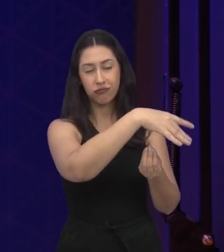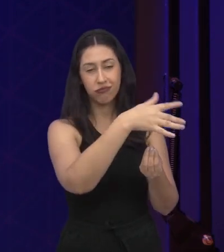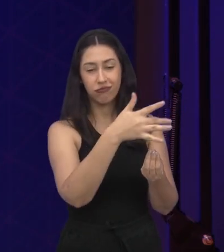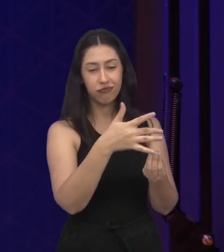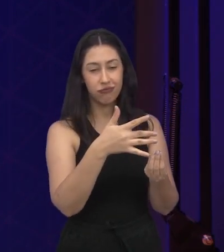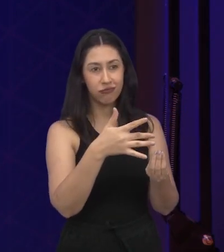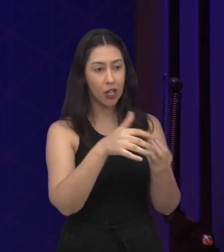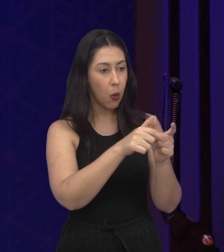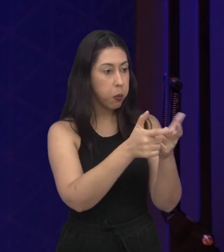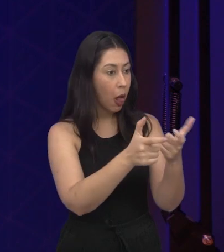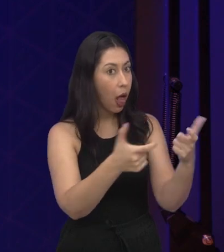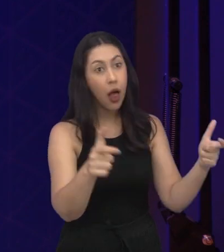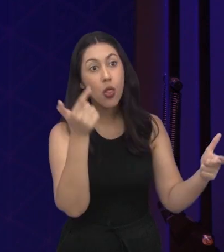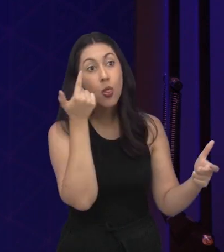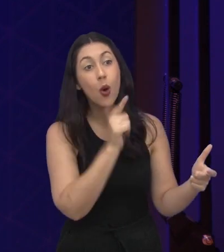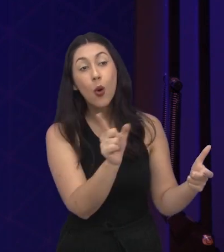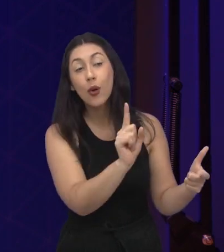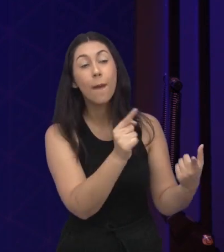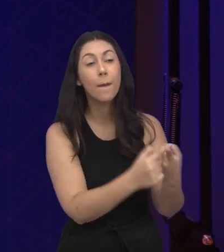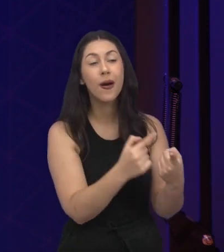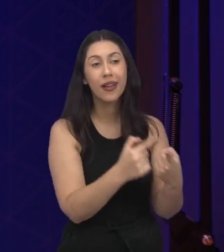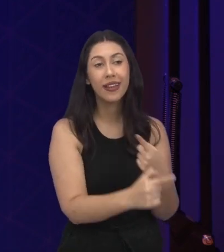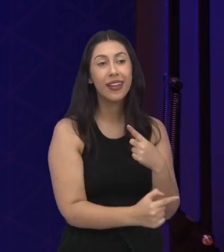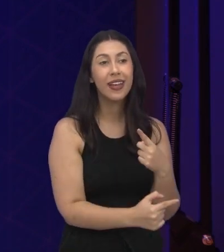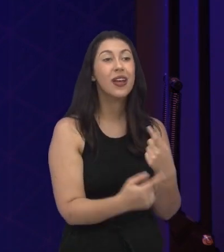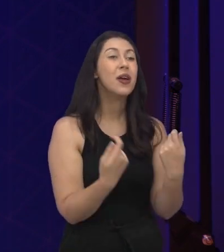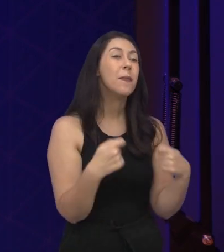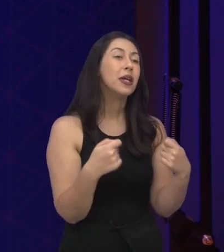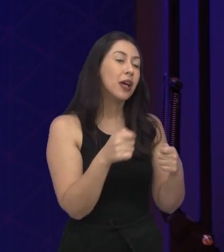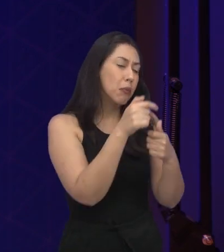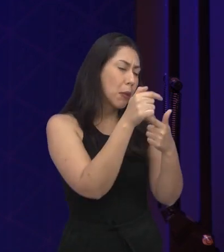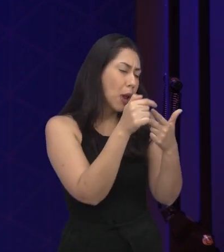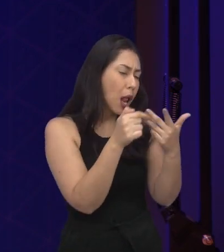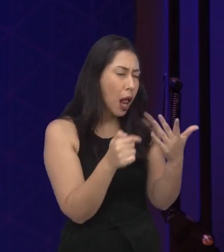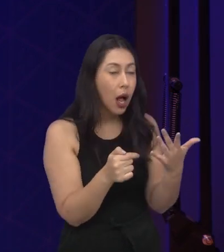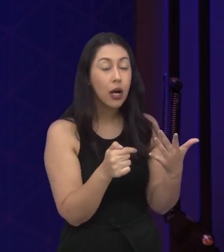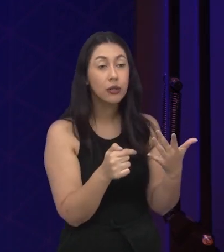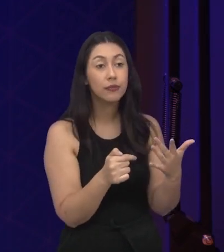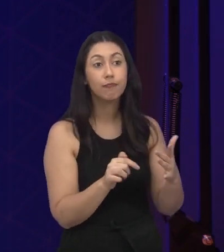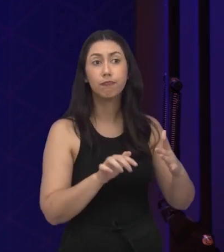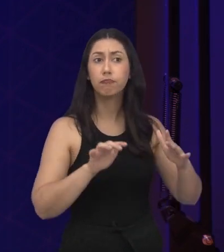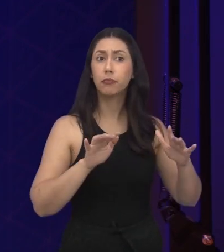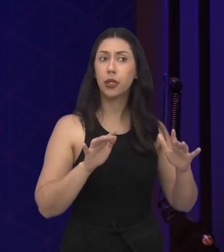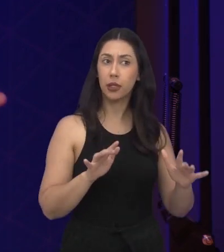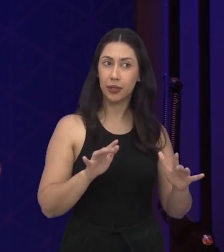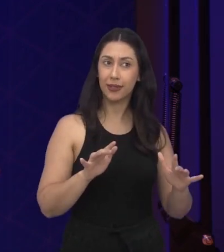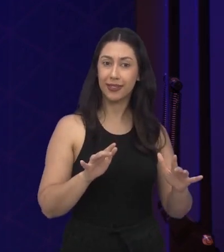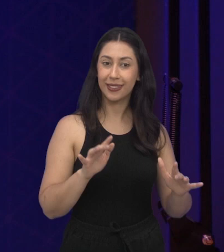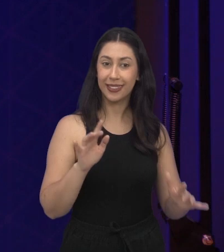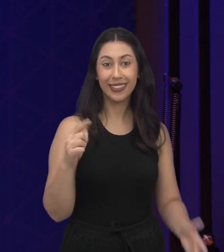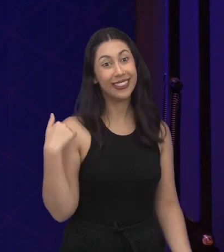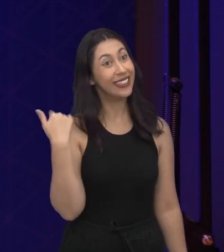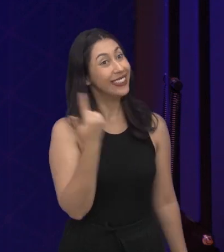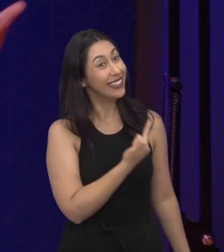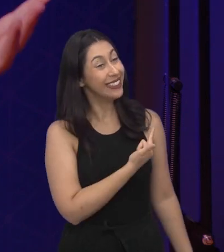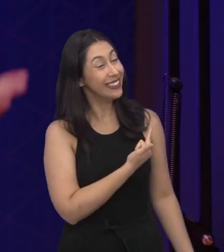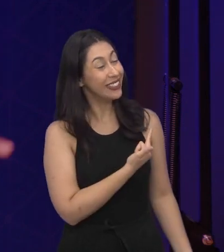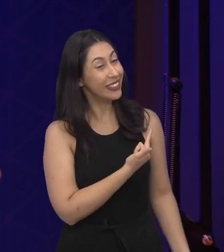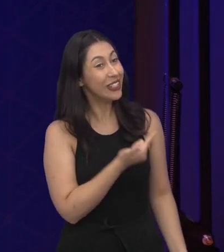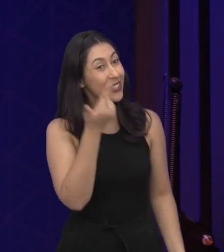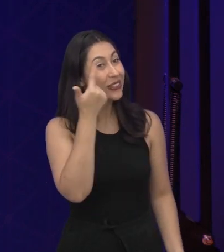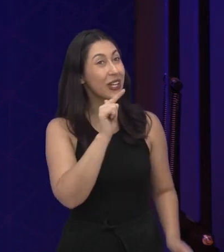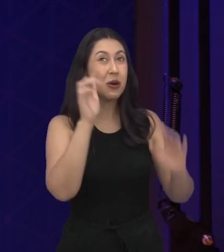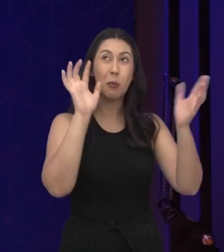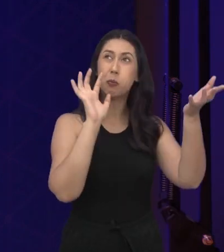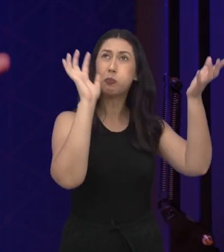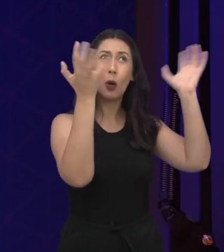conseguia, enfim, se multiplicar porque ele não tinha as condições ideais aqui no planeta Terra. E daí a gente faz